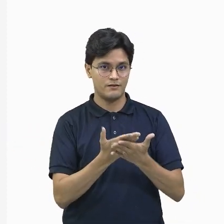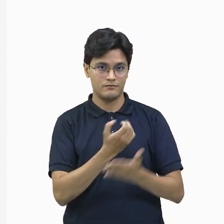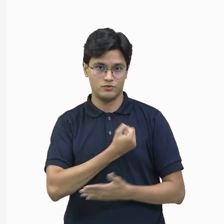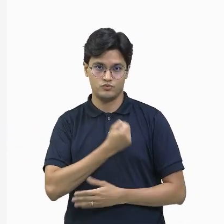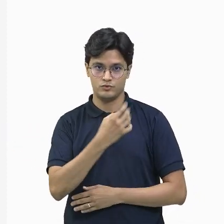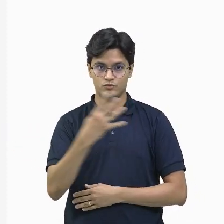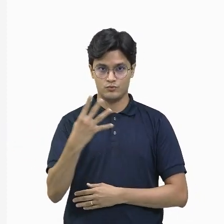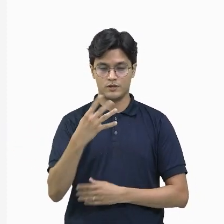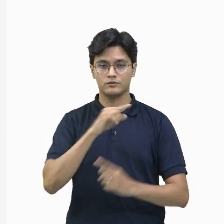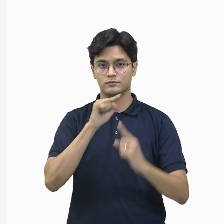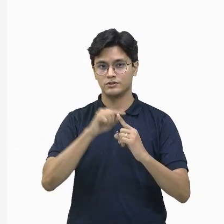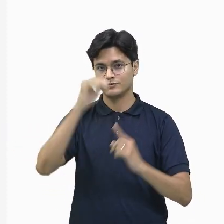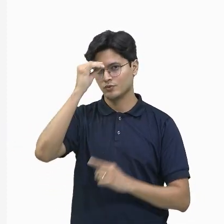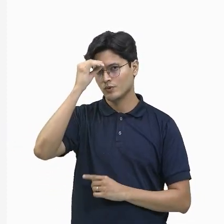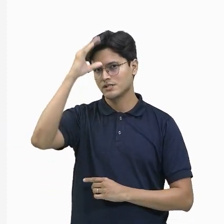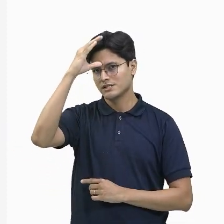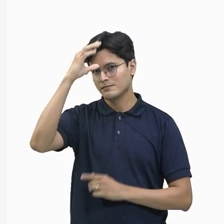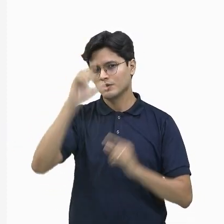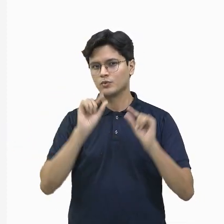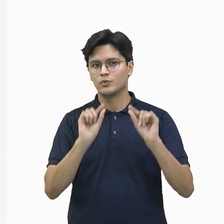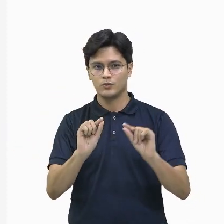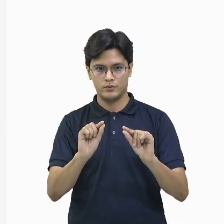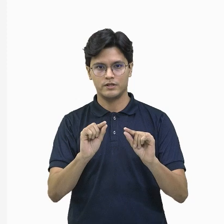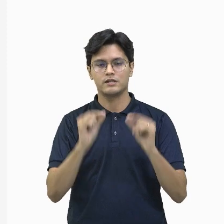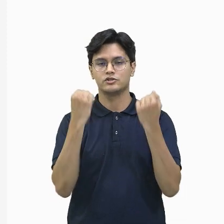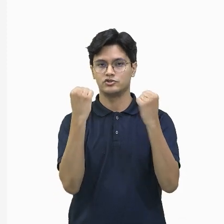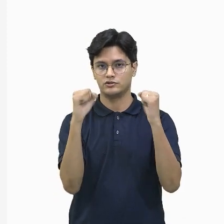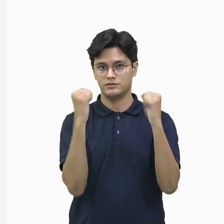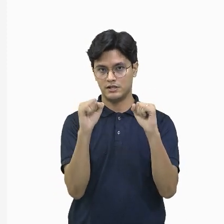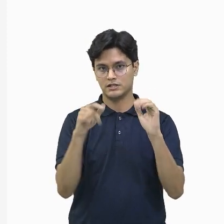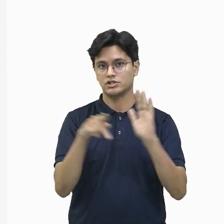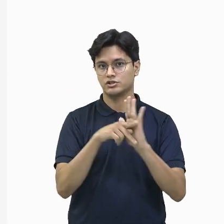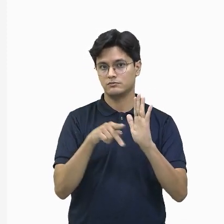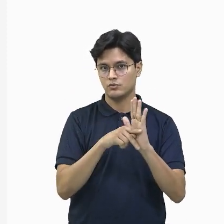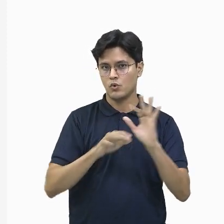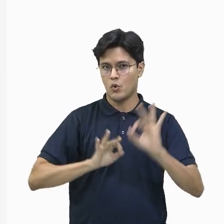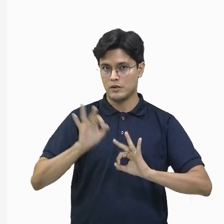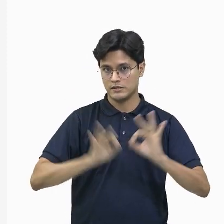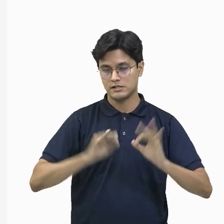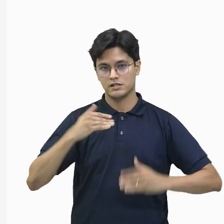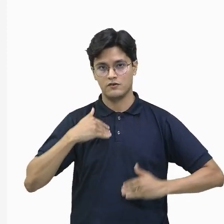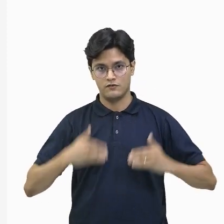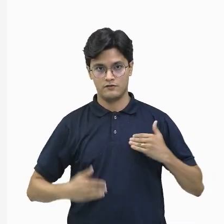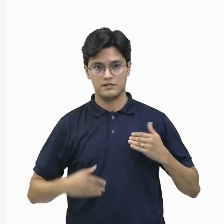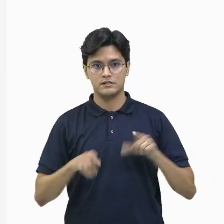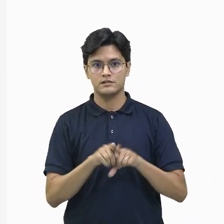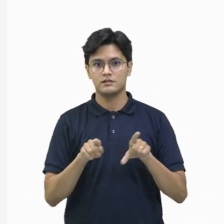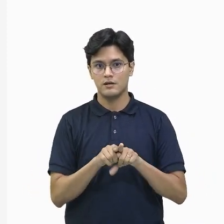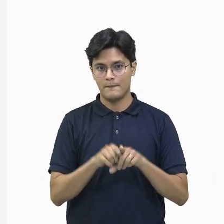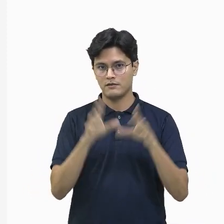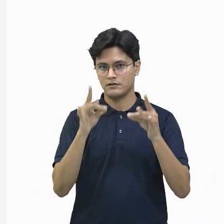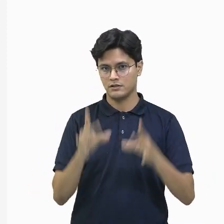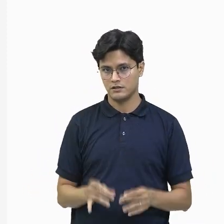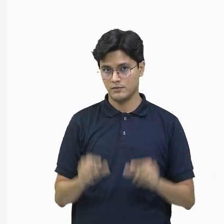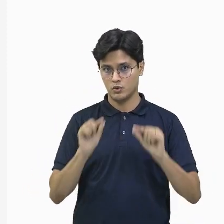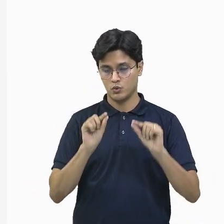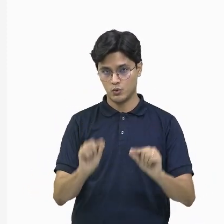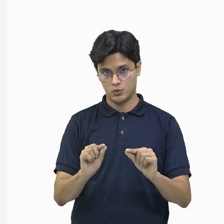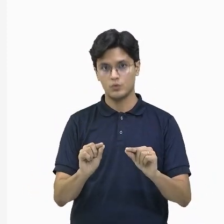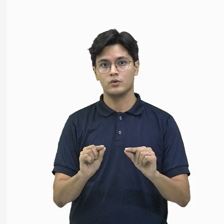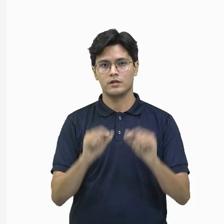nosso objeto de conhecimento, ginástica de condicionamento físico e o detalhamento funcional